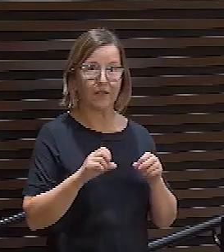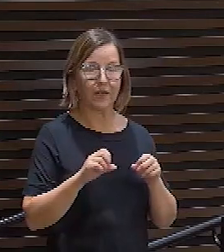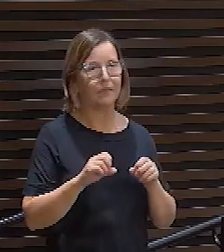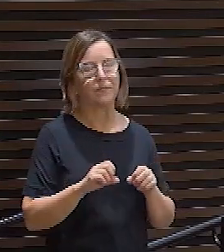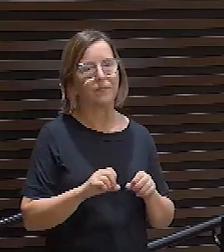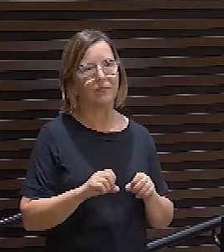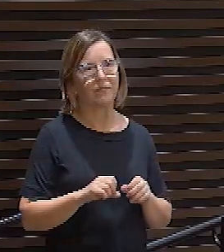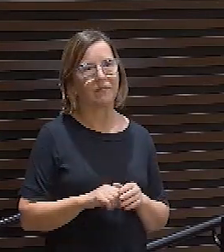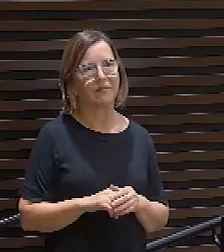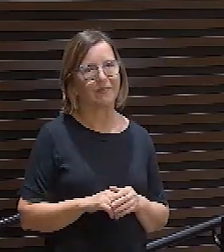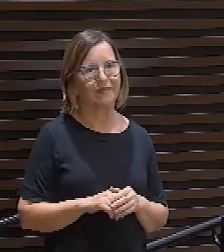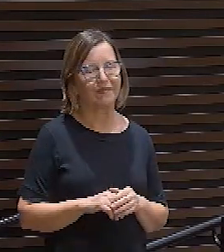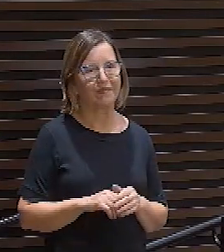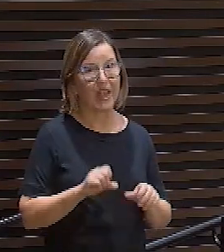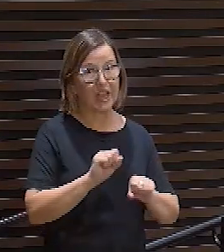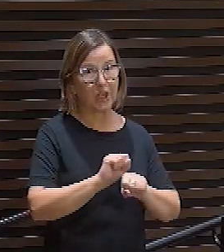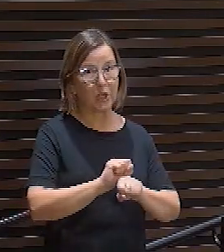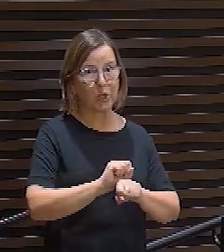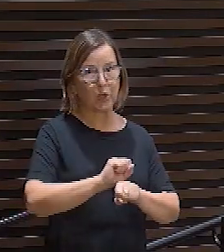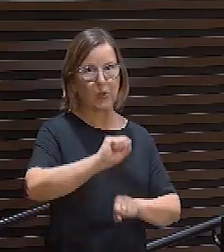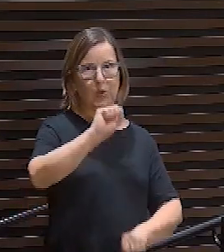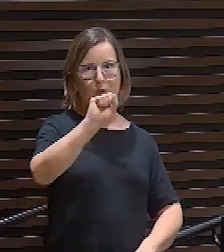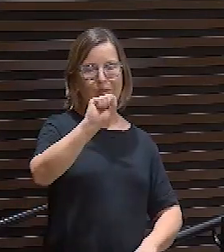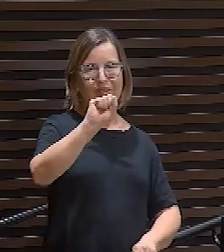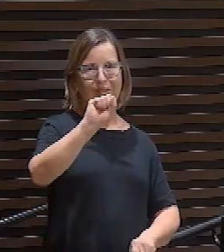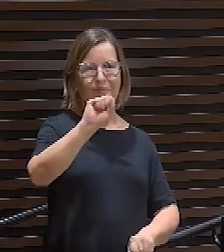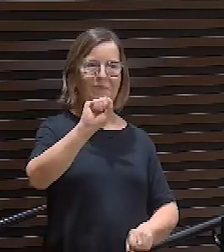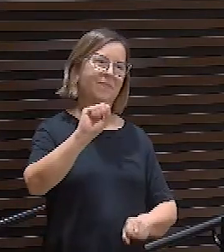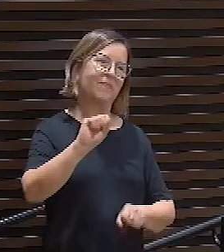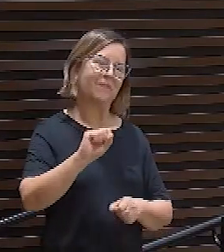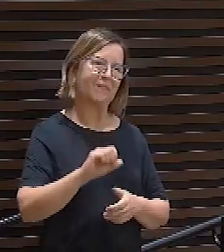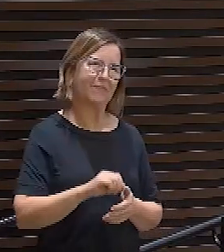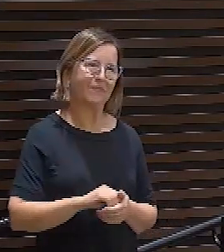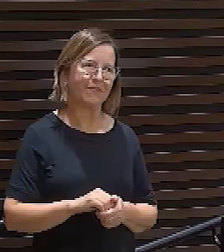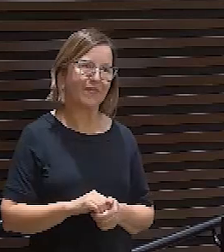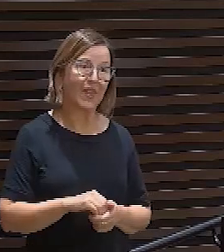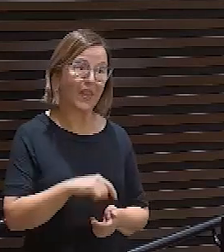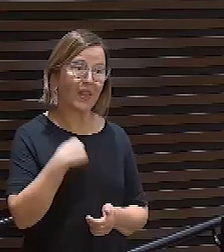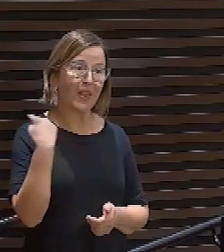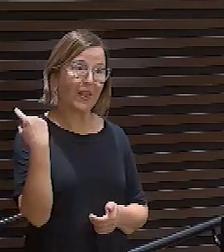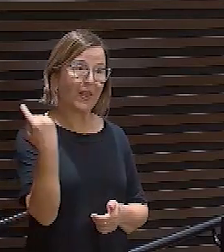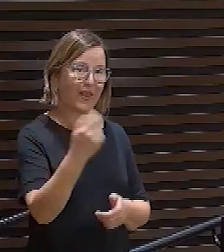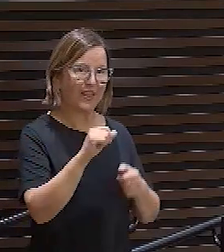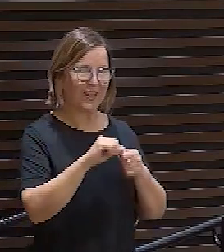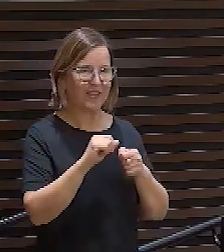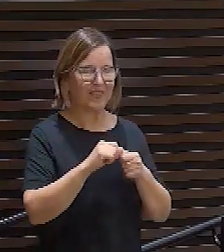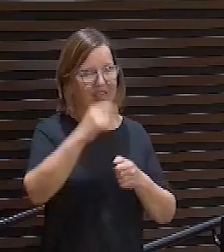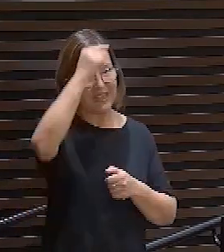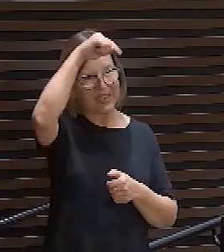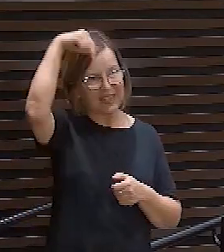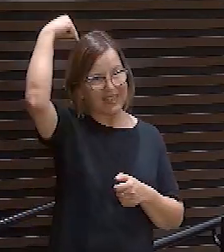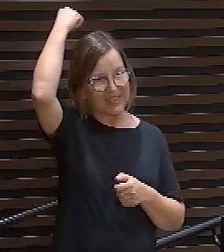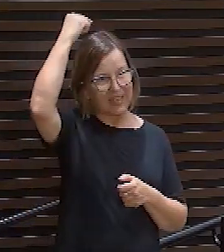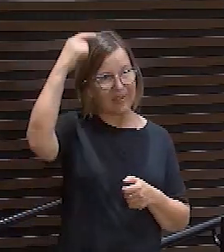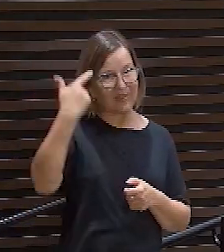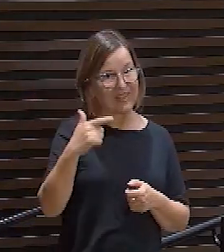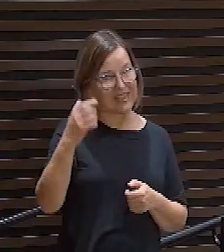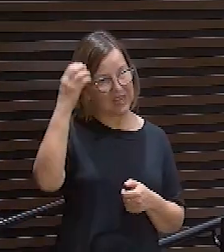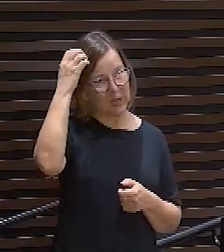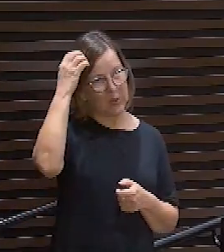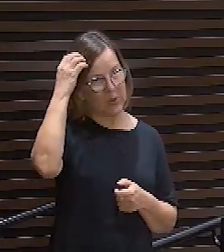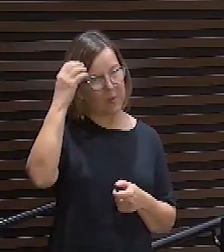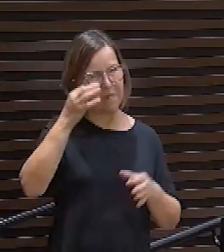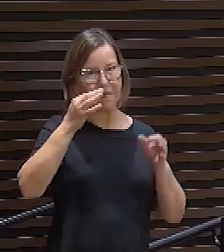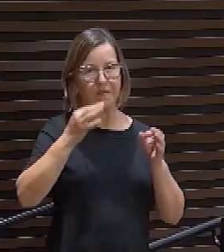sejamos apenas considerados e feitos em Cristo espiritualmente, santos e culpáveis e irrepreensíveis, mas para que nós de fato vivamos uma